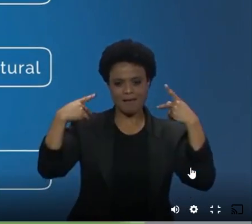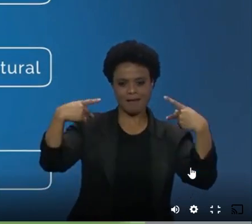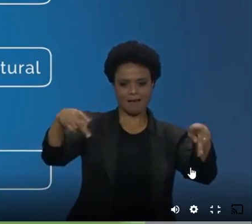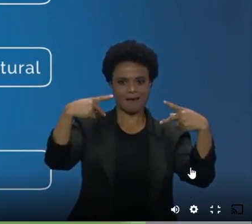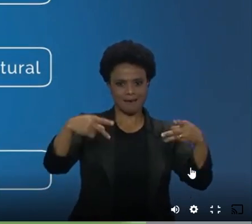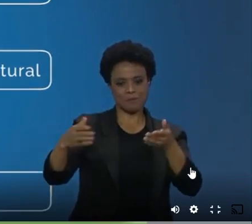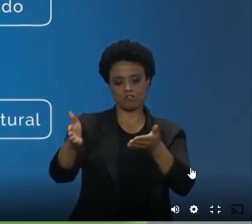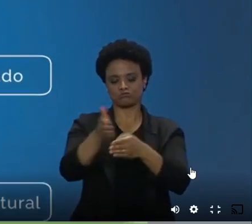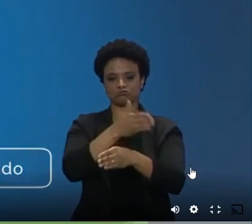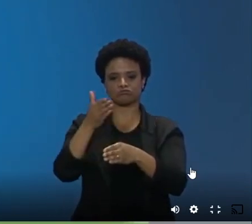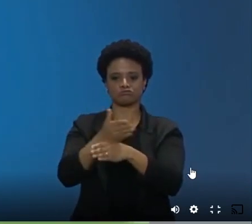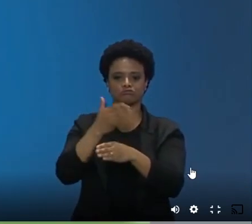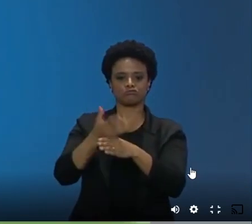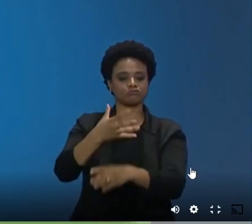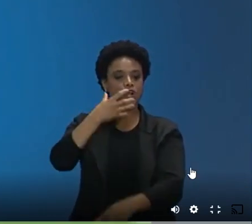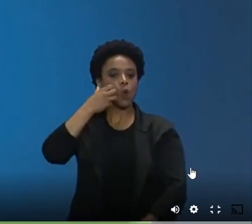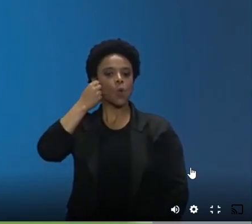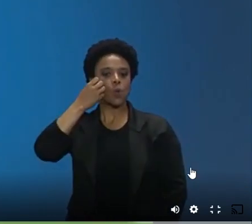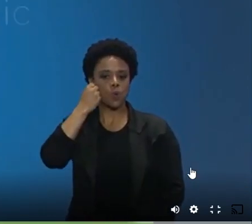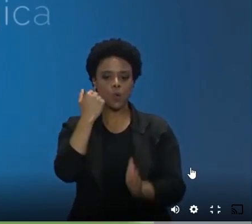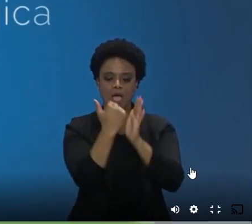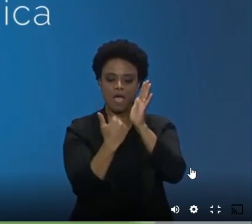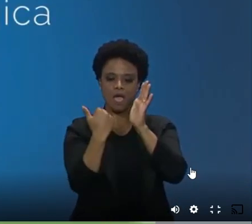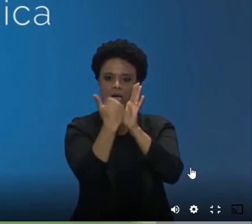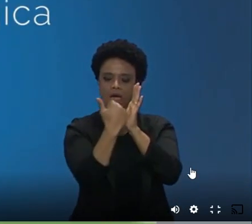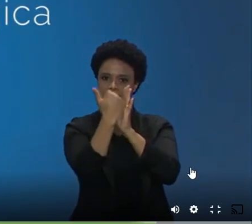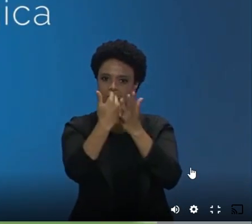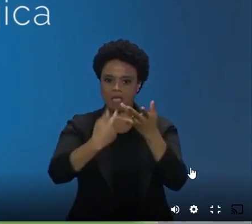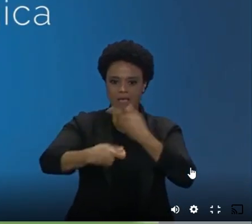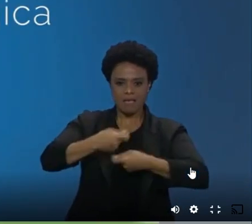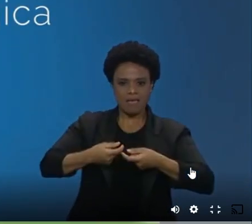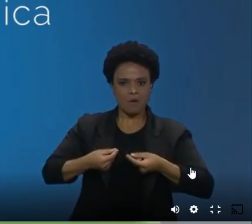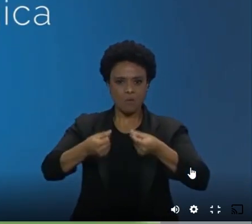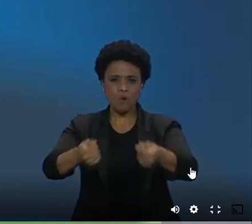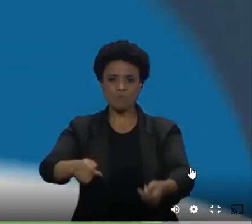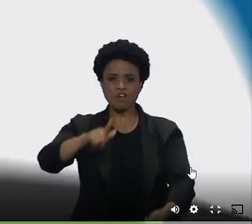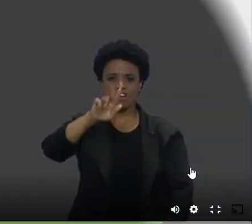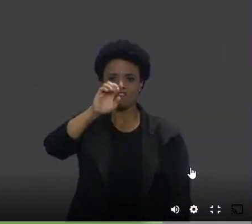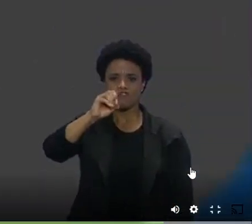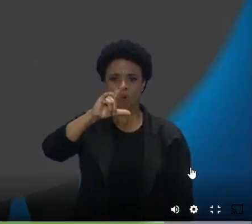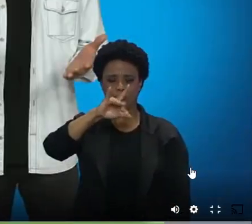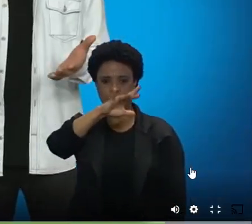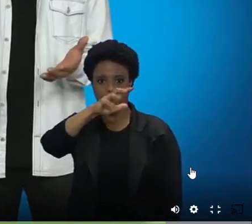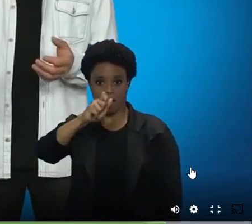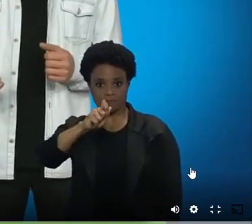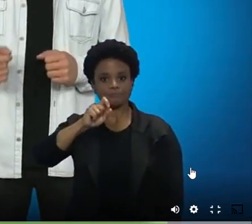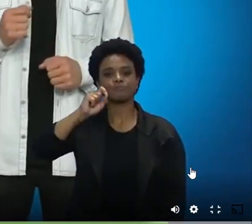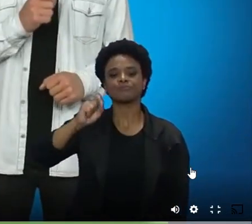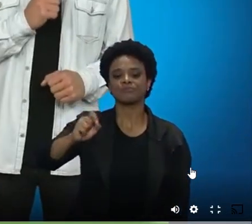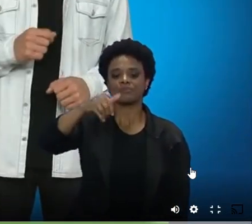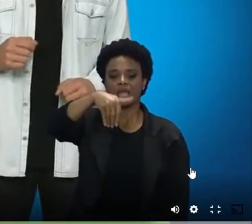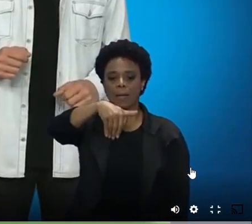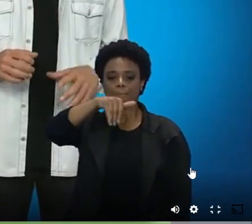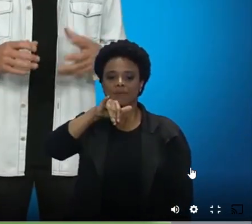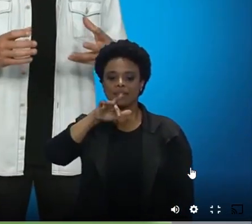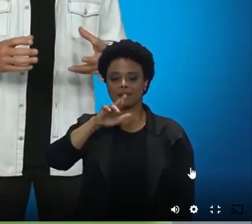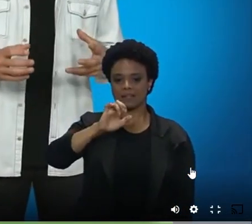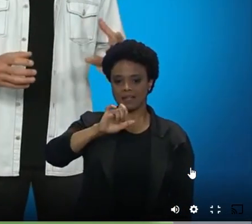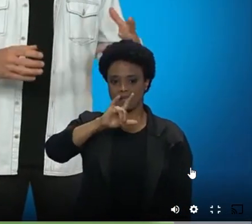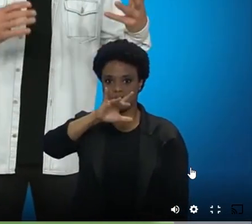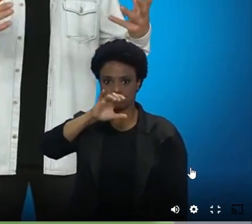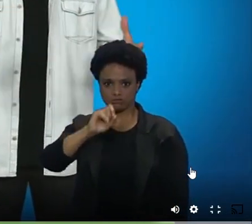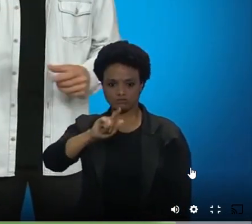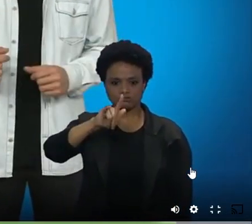extraídos com lucro. É uma classificação mais econômica do que geológica. A mineralogia e a geologia são